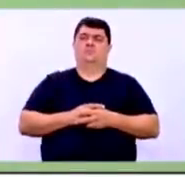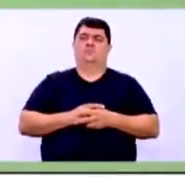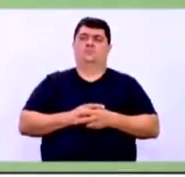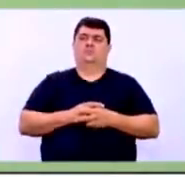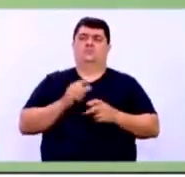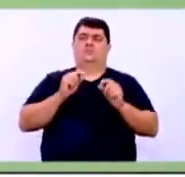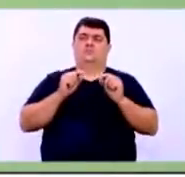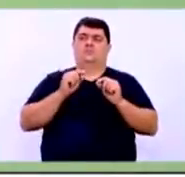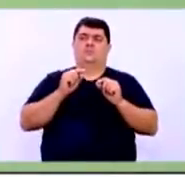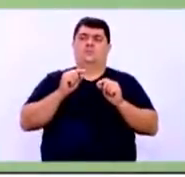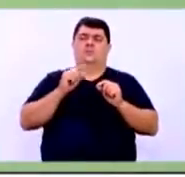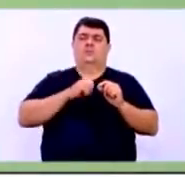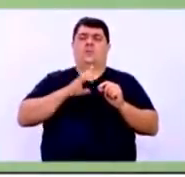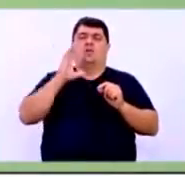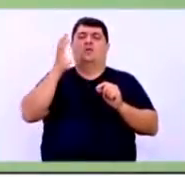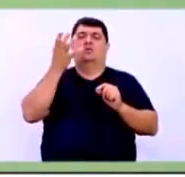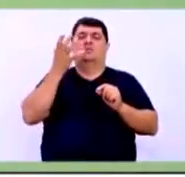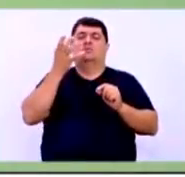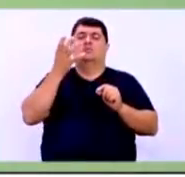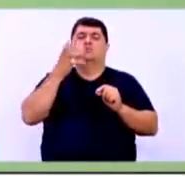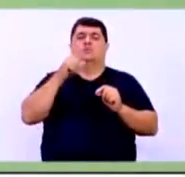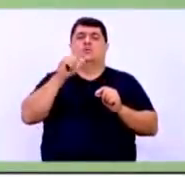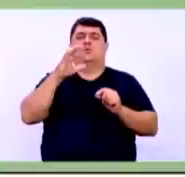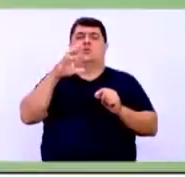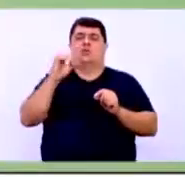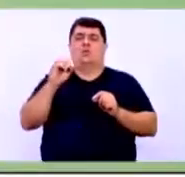que acarretará no lucro